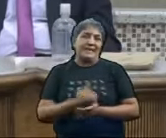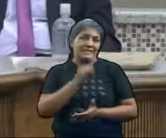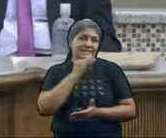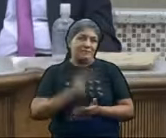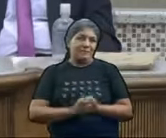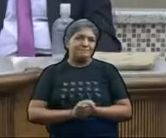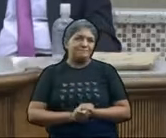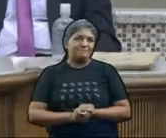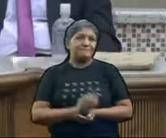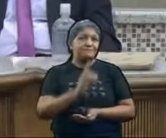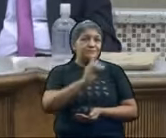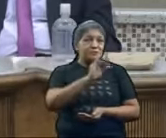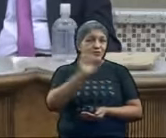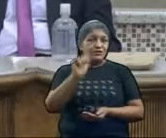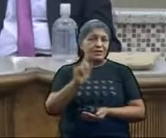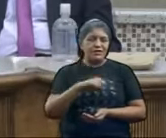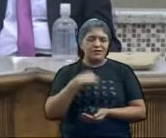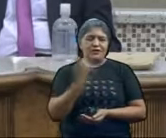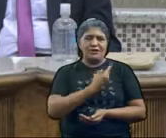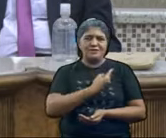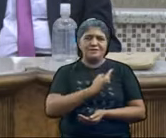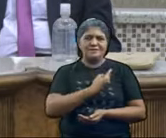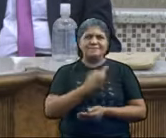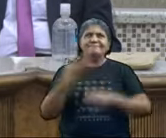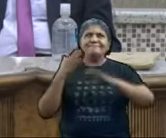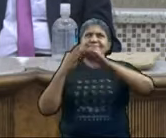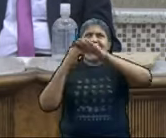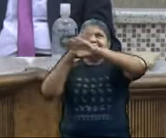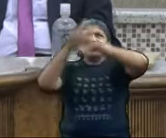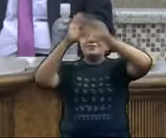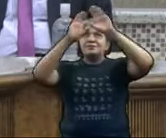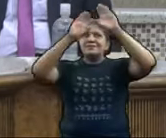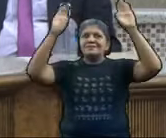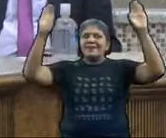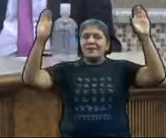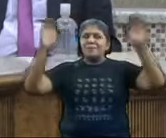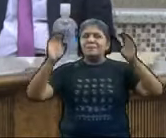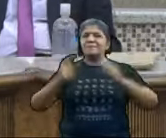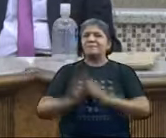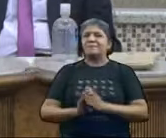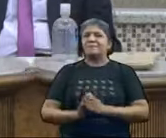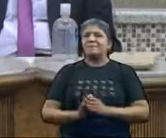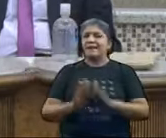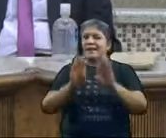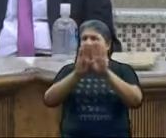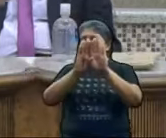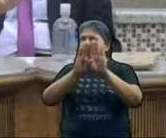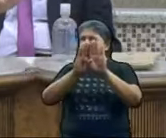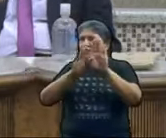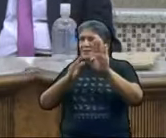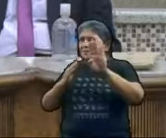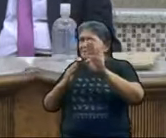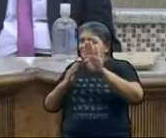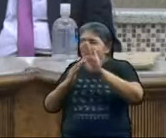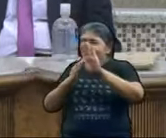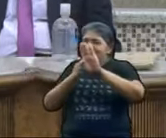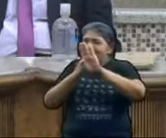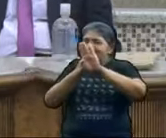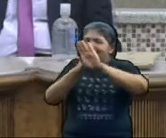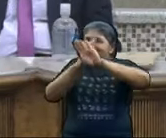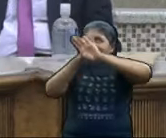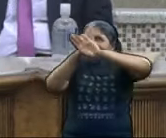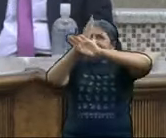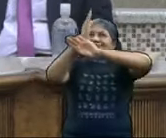nós entrarmos lá, quando nós transpormos os portais celestiais,